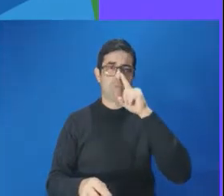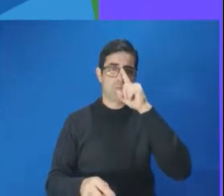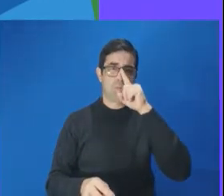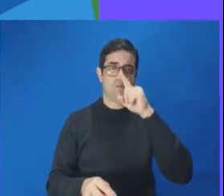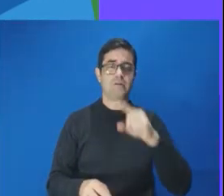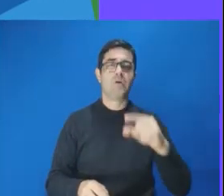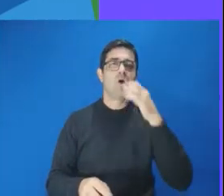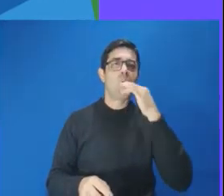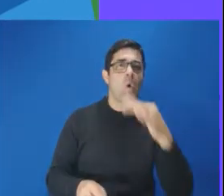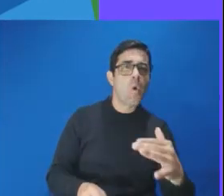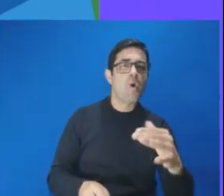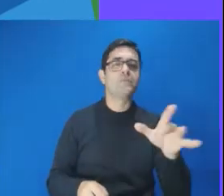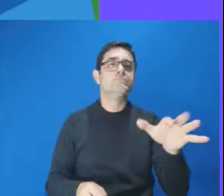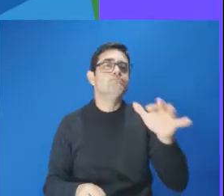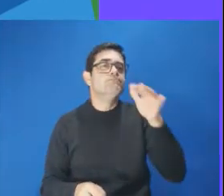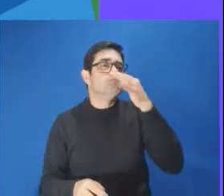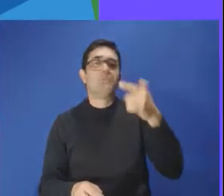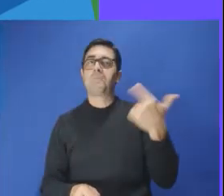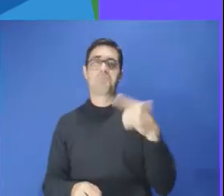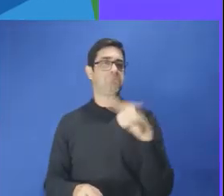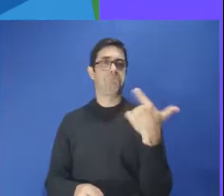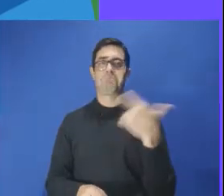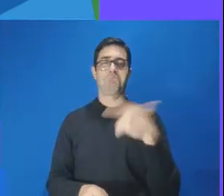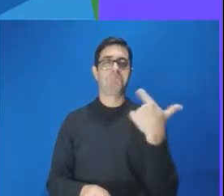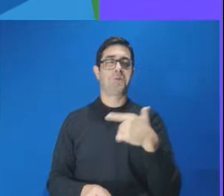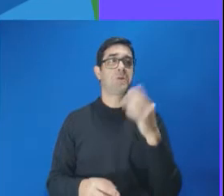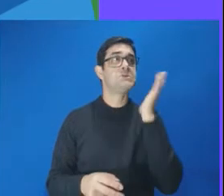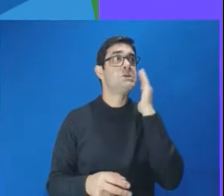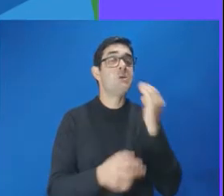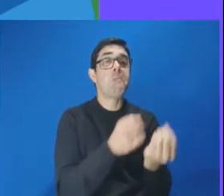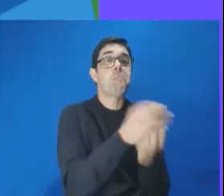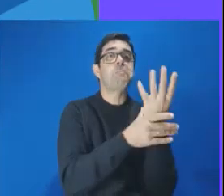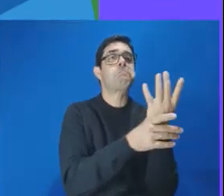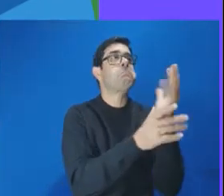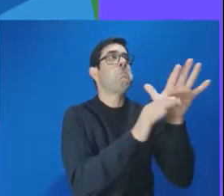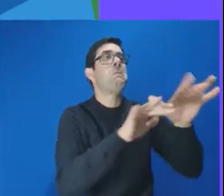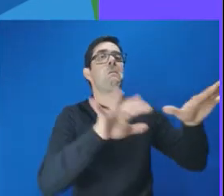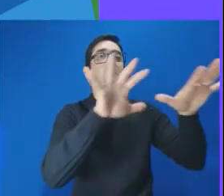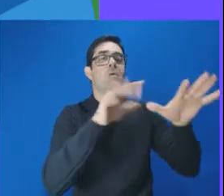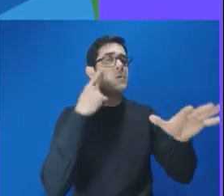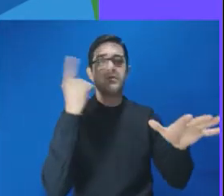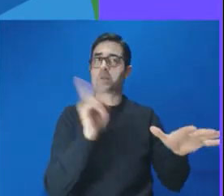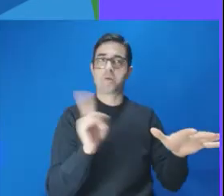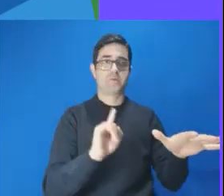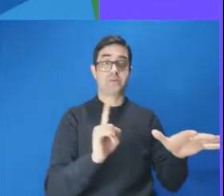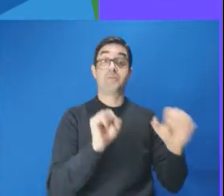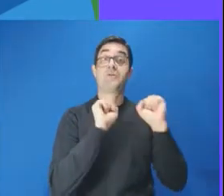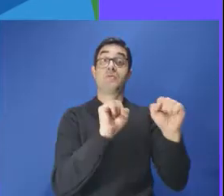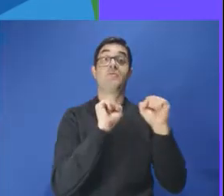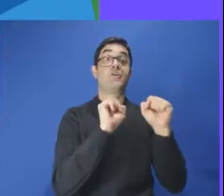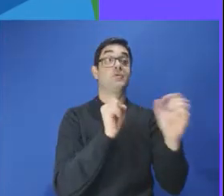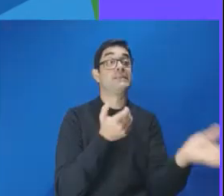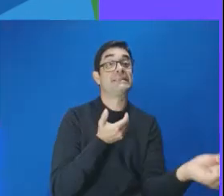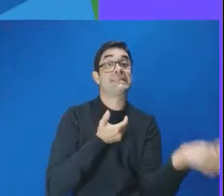consegue perceber a produção do monóxido de carbono. E por que ele é perigoso? Porque ele causa um ataque às hemácias, ligando-se de forma quase